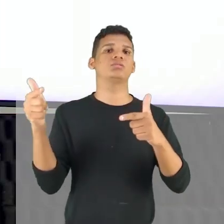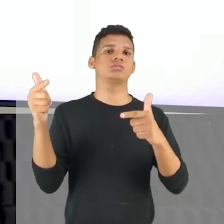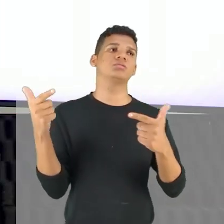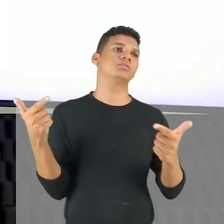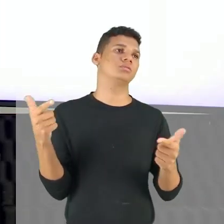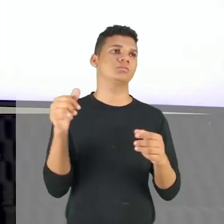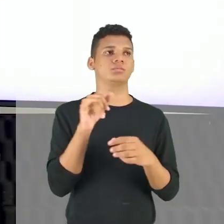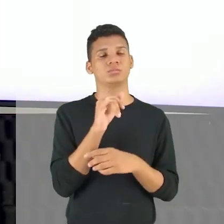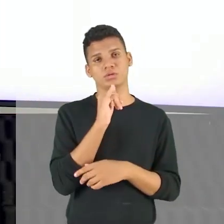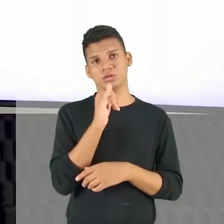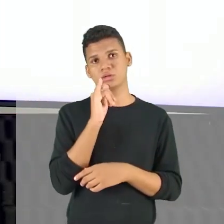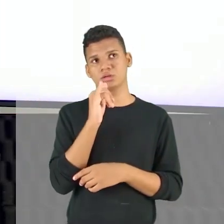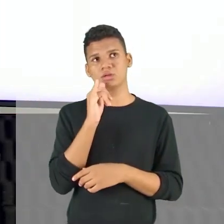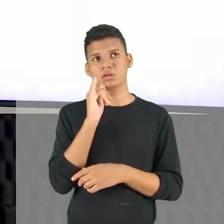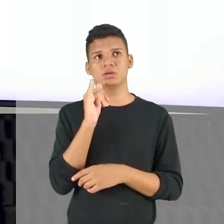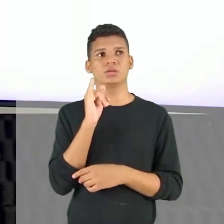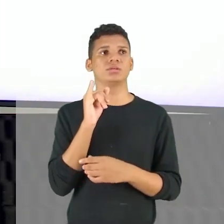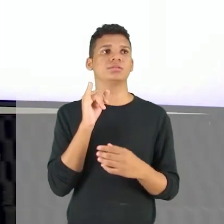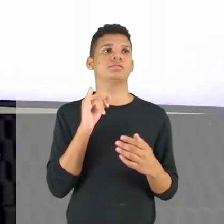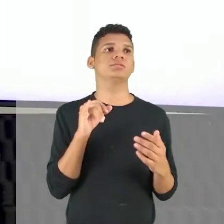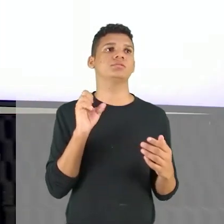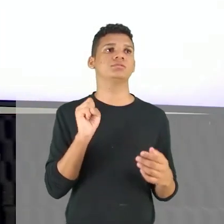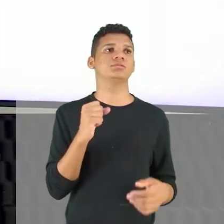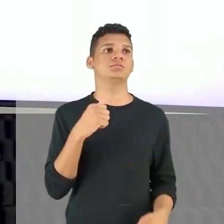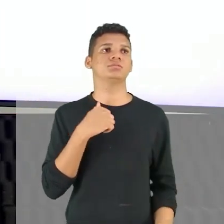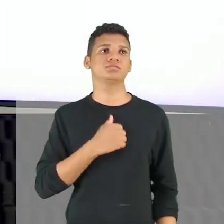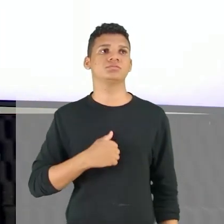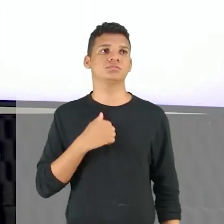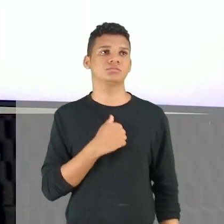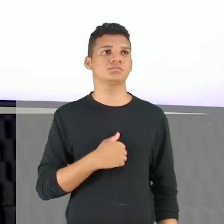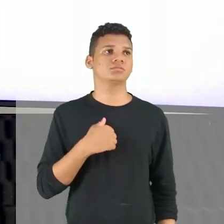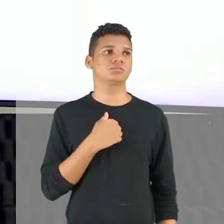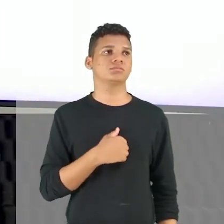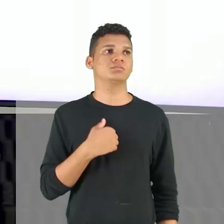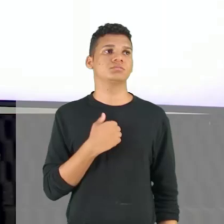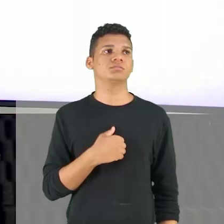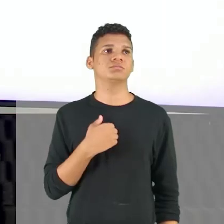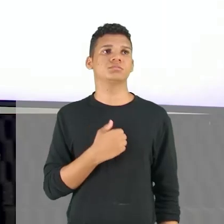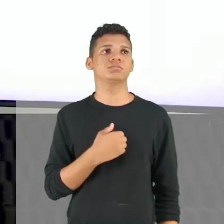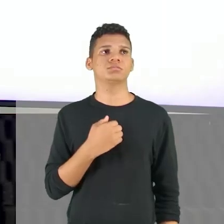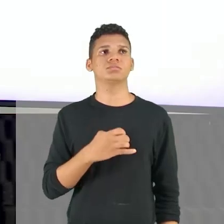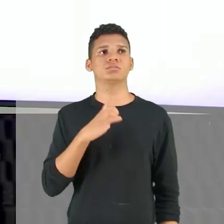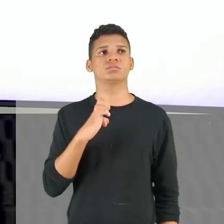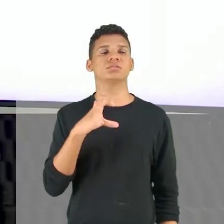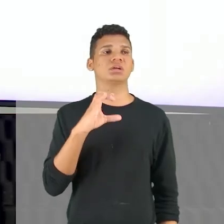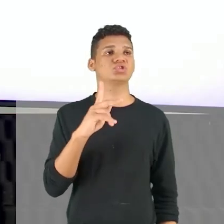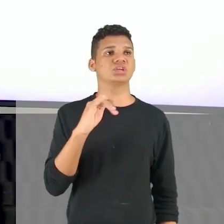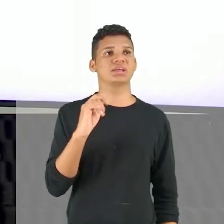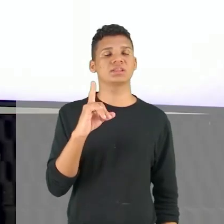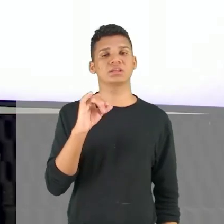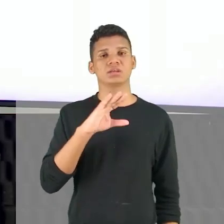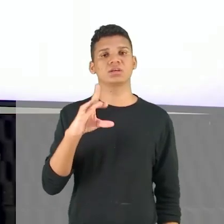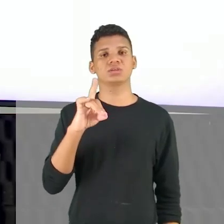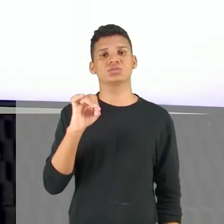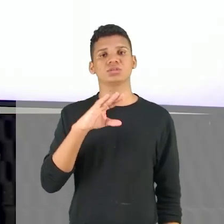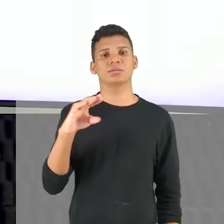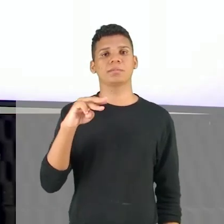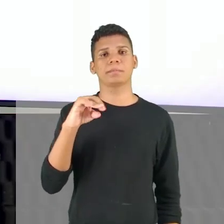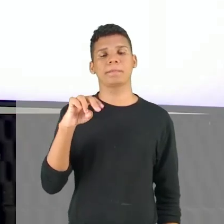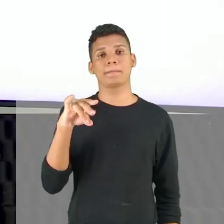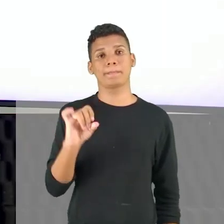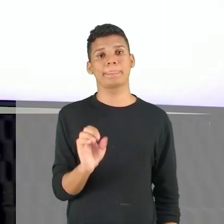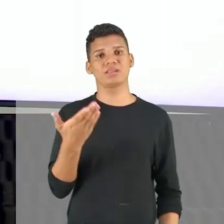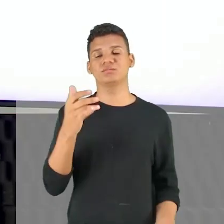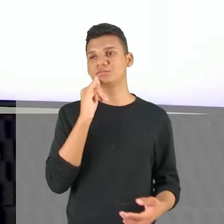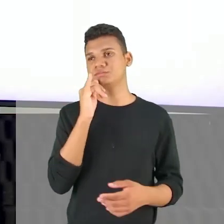Por exemplo, na língua espanhola, a palavra saudade, ela significa echaba de menos, te echo de menos, não é? Eu